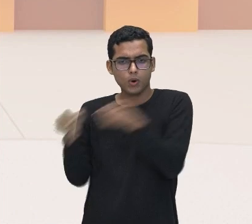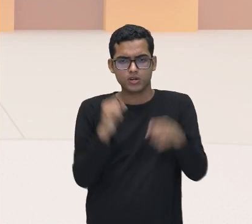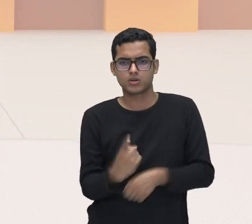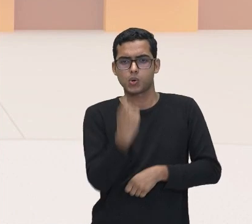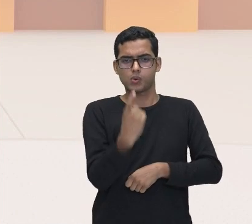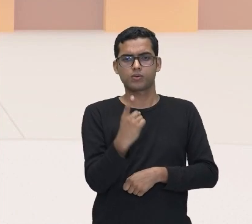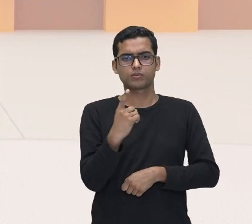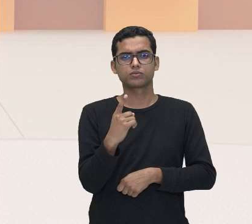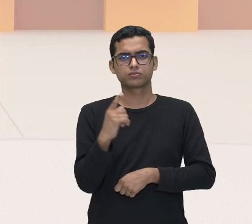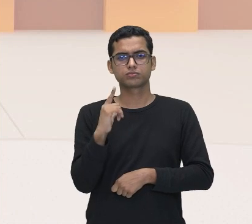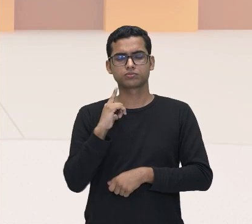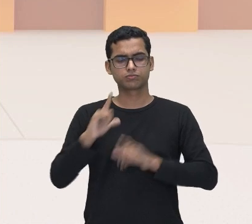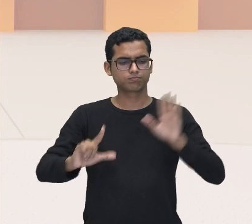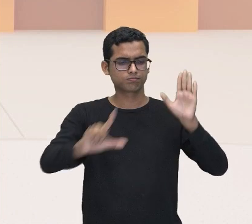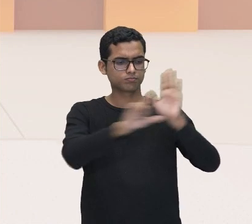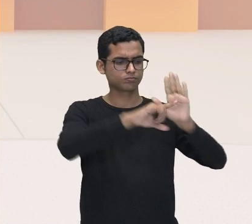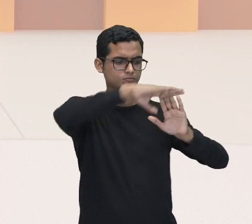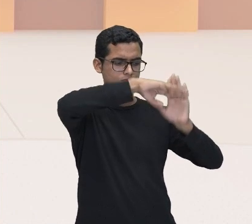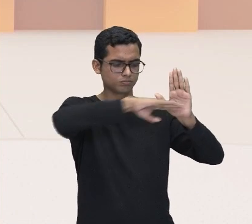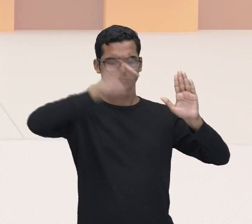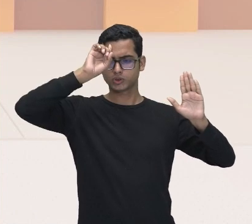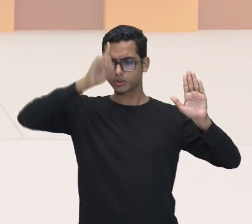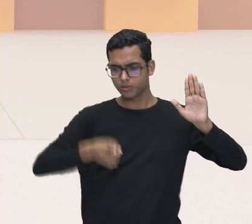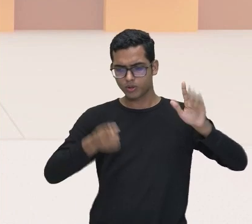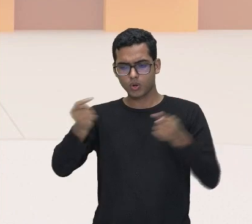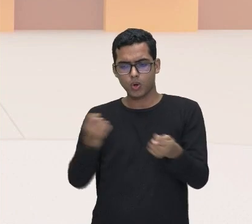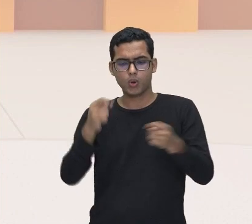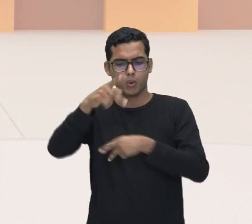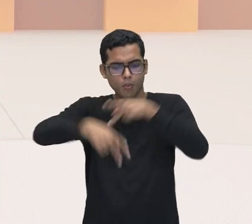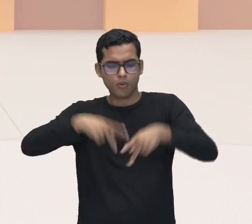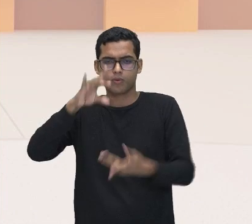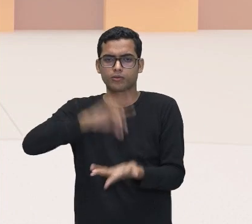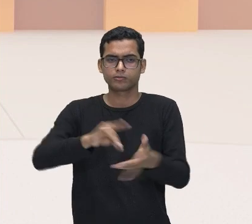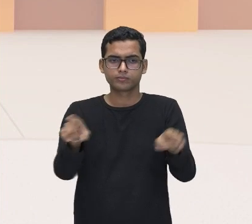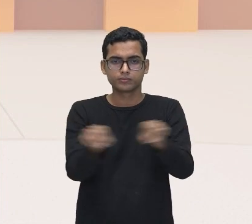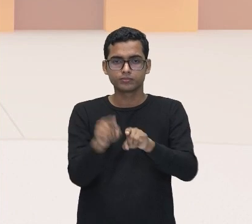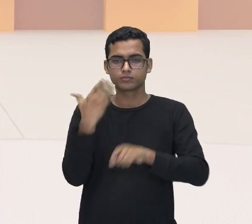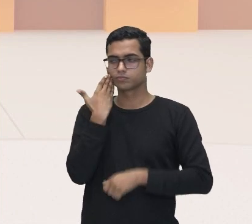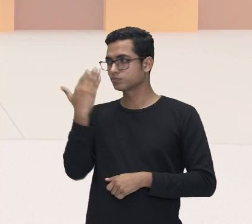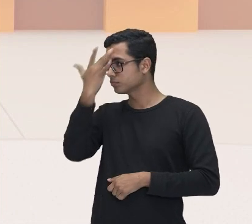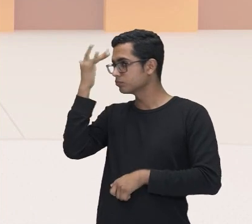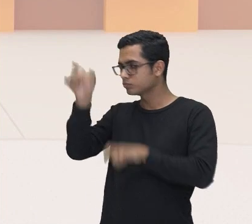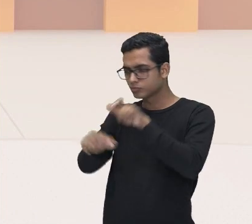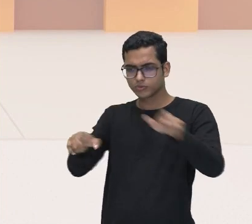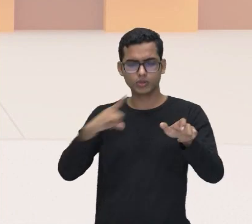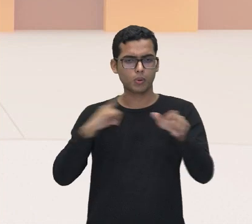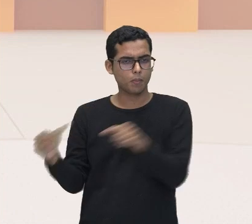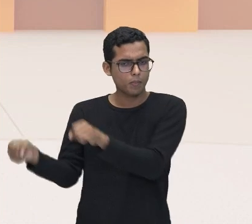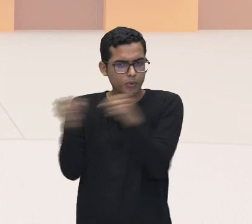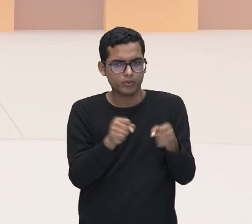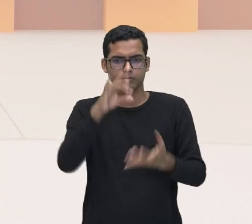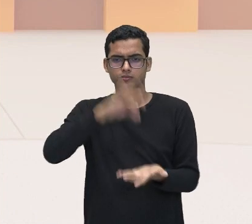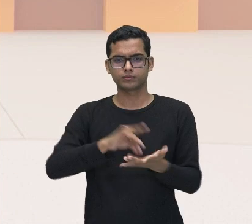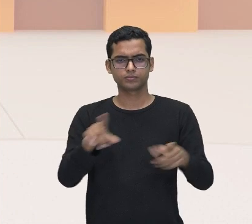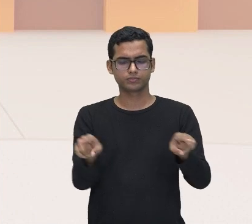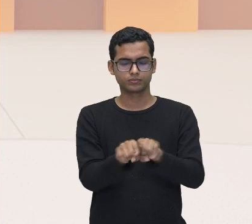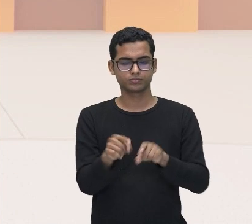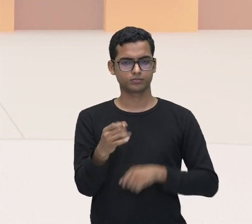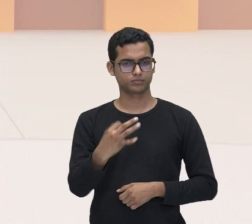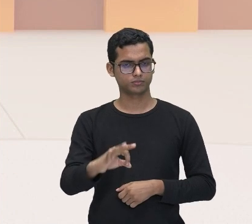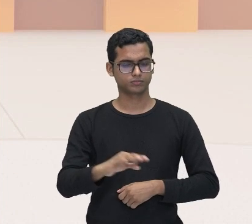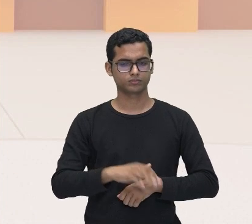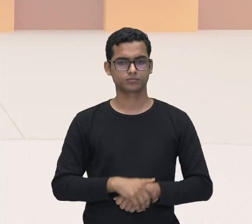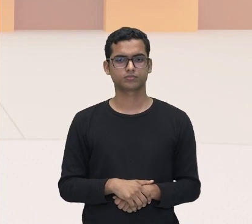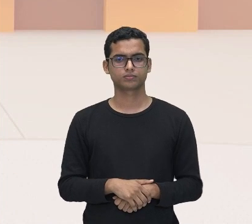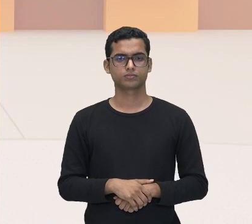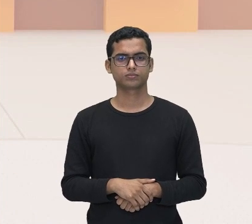dessa maneira. Então, as leis elas vão dar legitimidade às pessoas a exercer o poder, né? Muito bem.